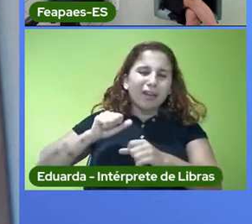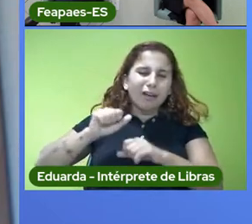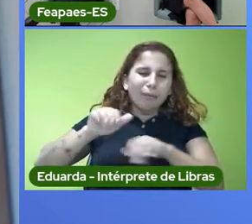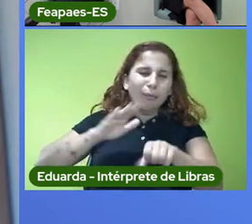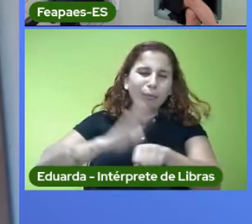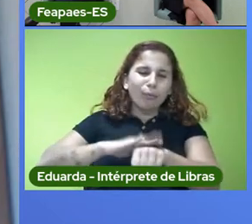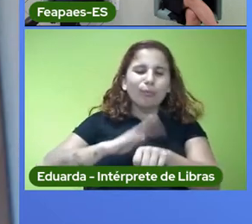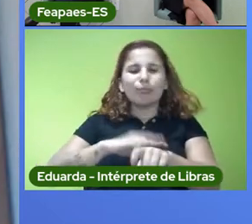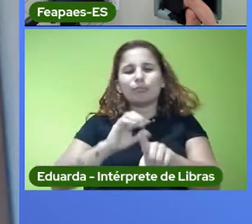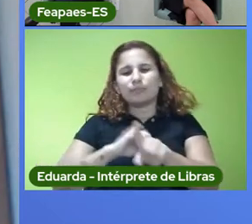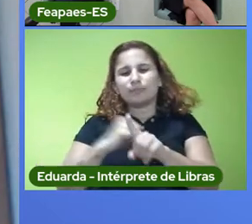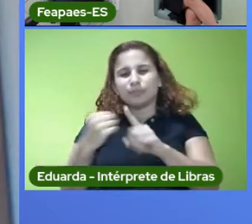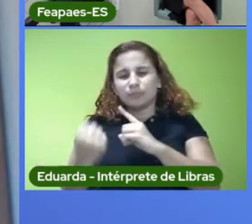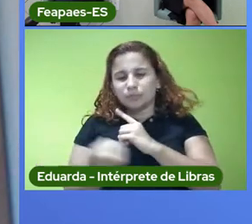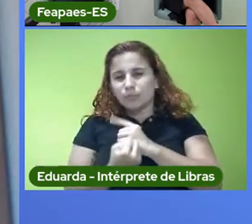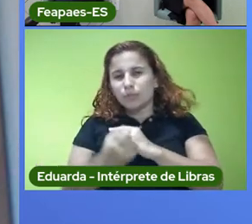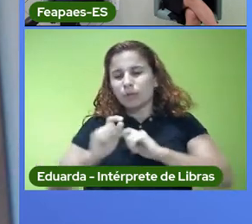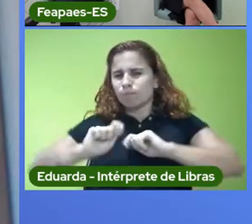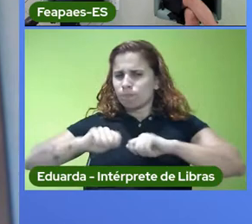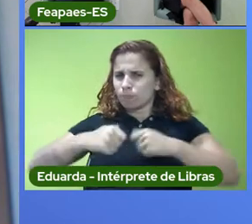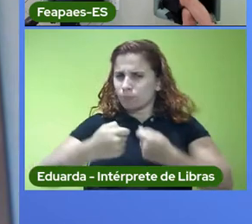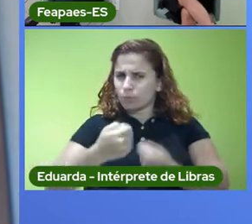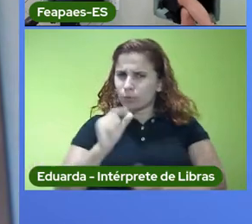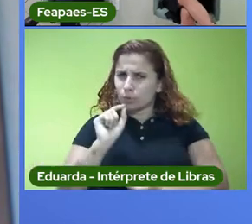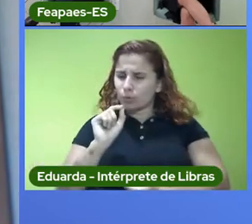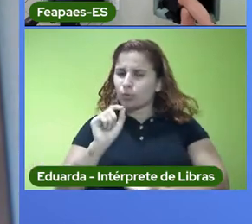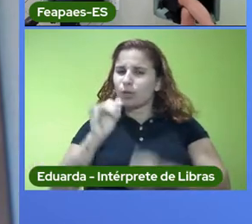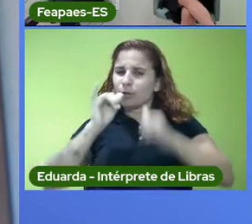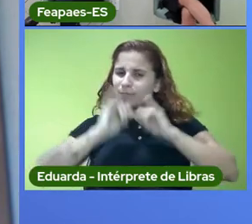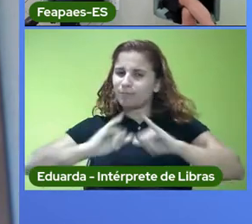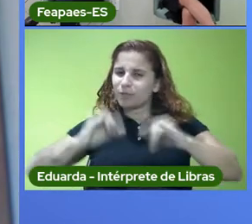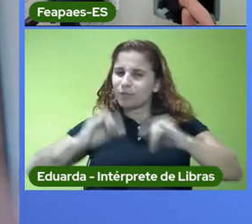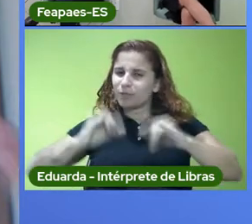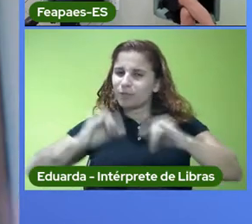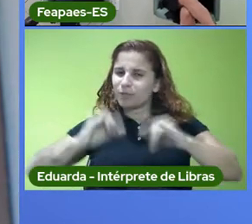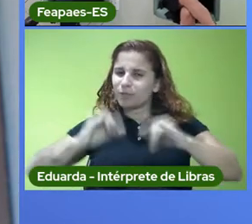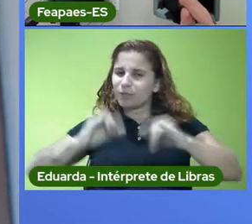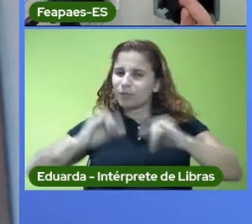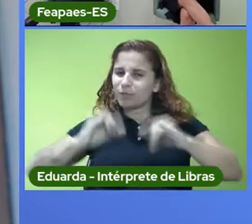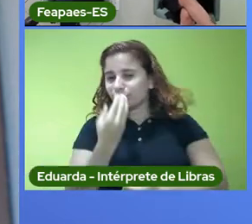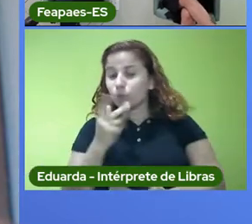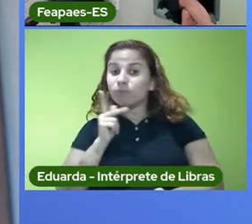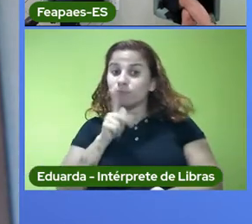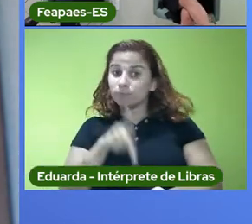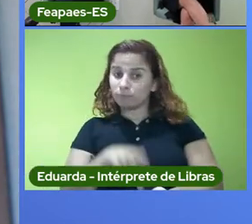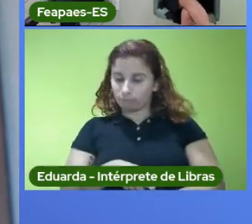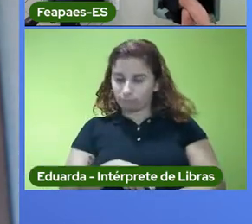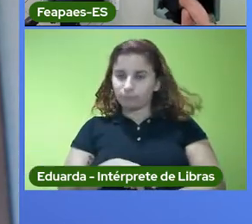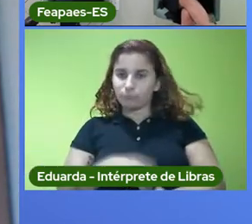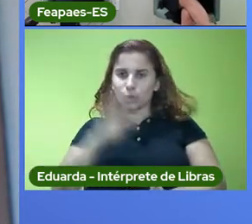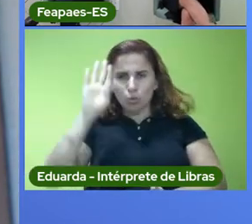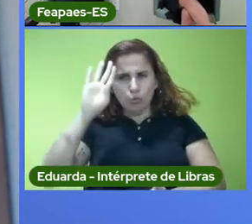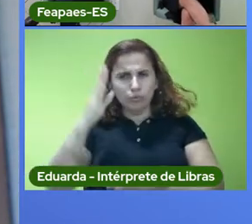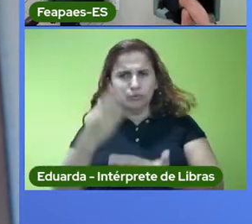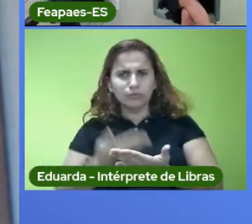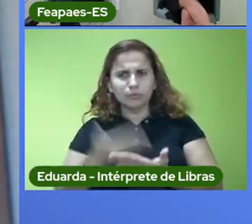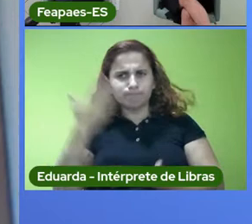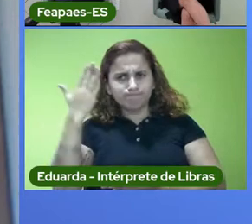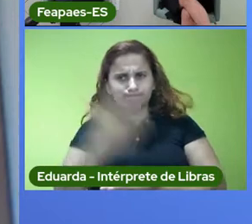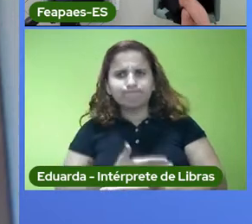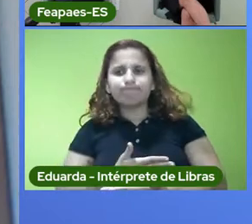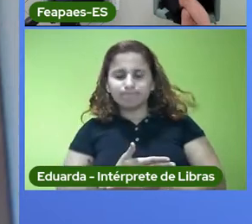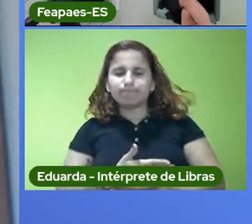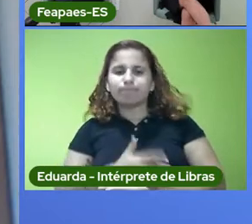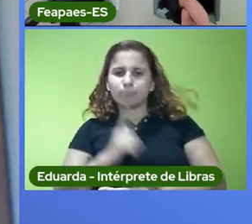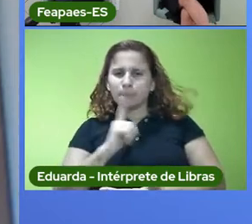do que a informação de boa qualidade. Então, eu acho que à medida que a gente já favorece o conhecimento do que é esse benefício, para que